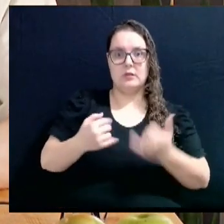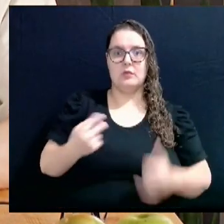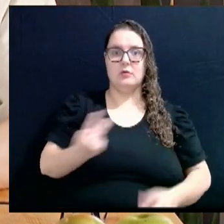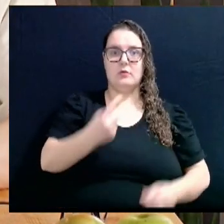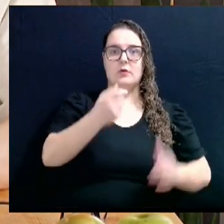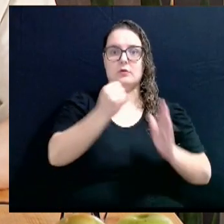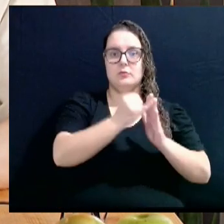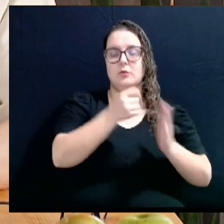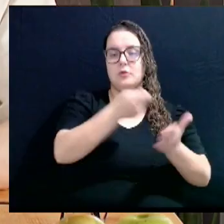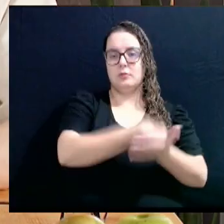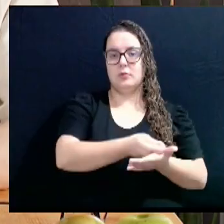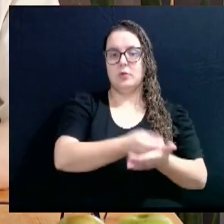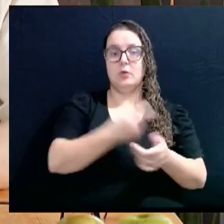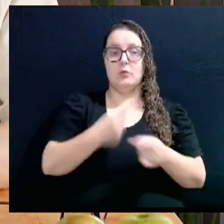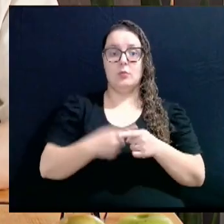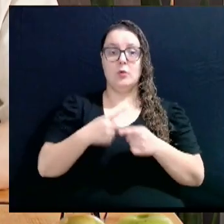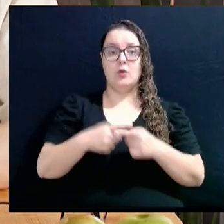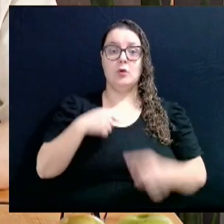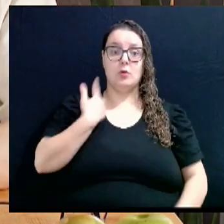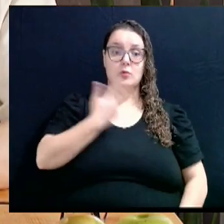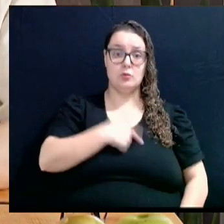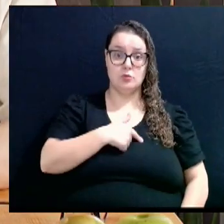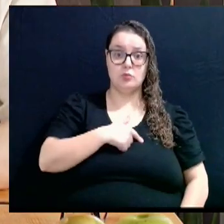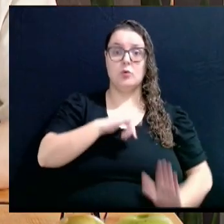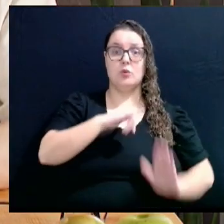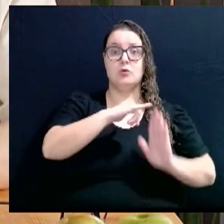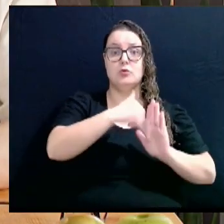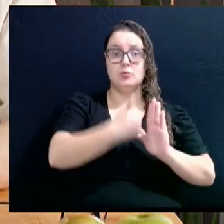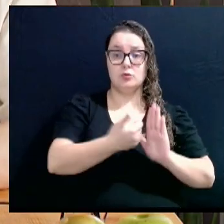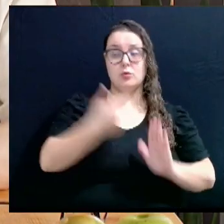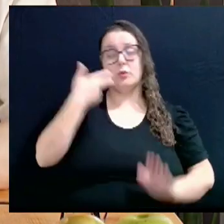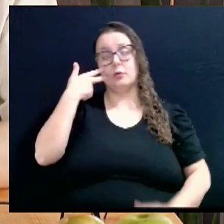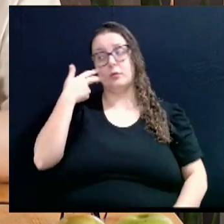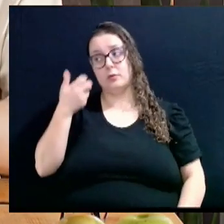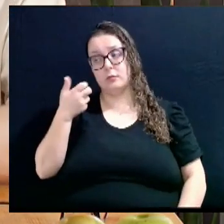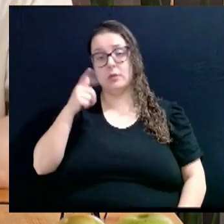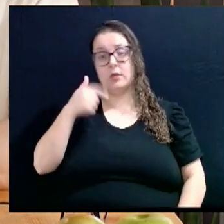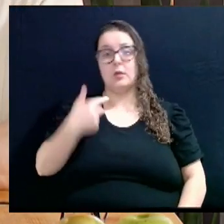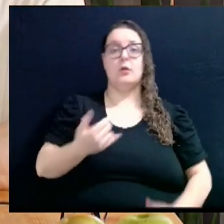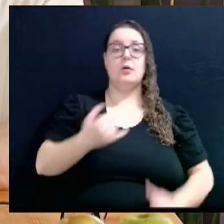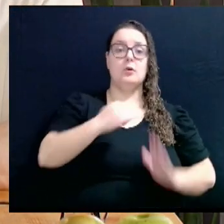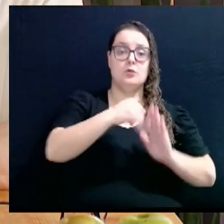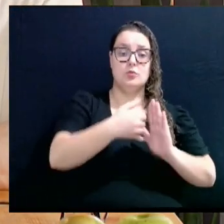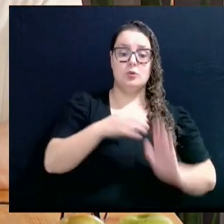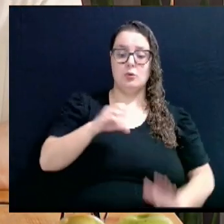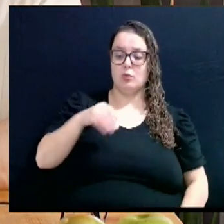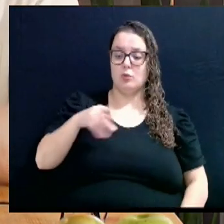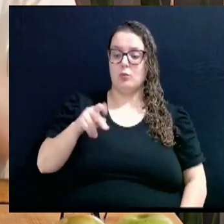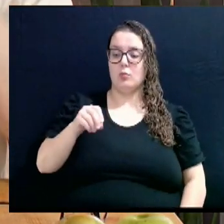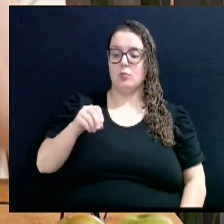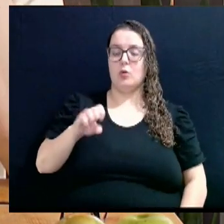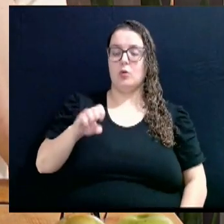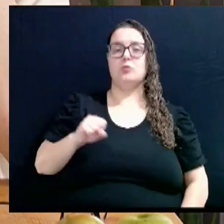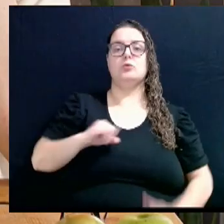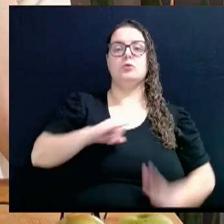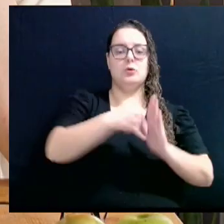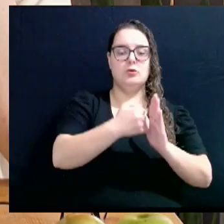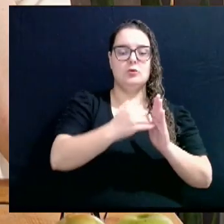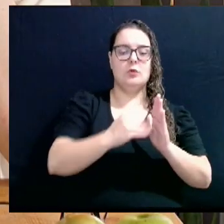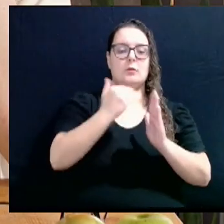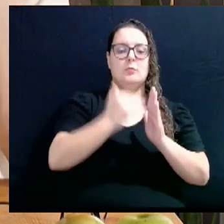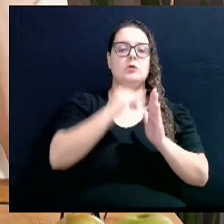Porque o nosso juros, Rafael, é um juros compostos, que é o juros sobre os juros, né?